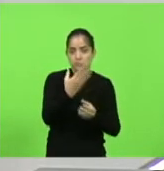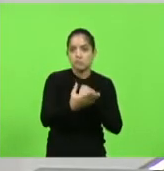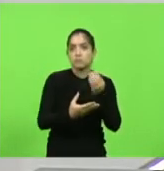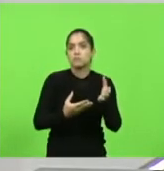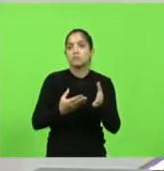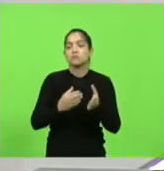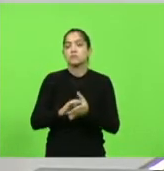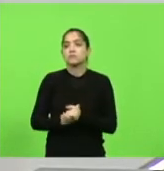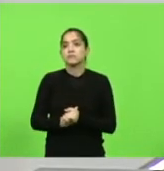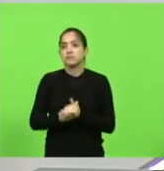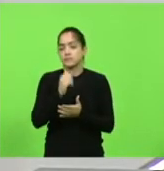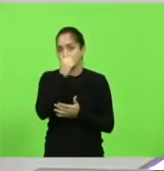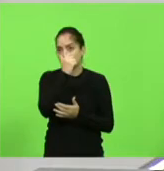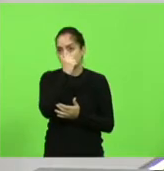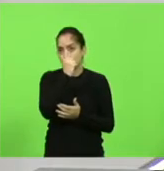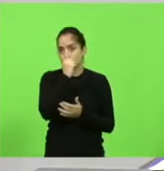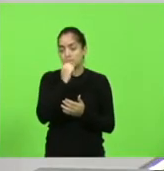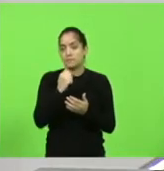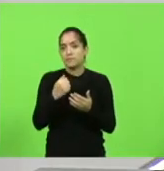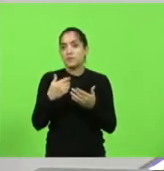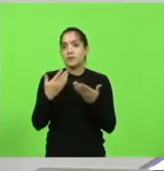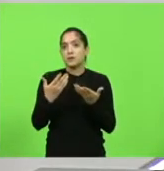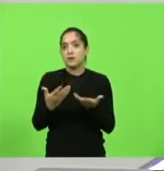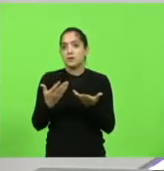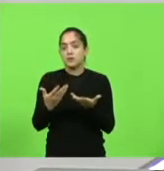o ano. Então, eu quero...